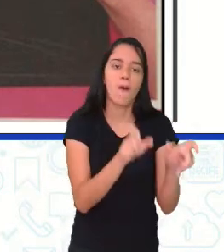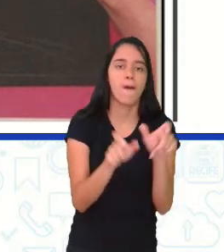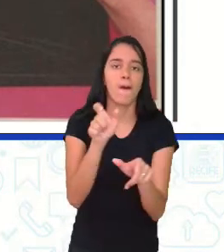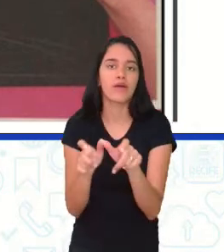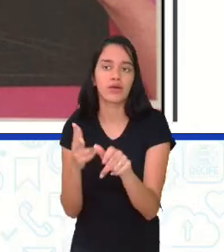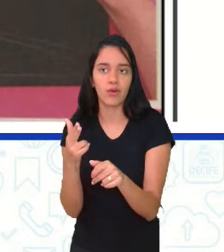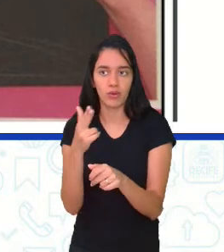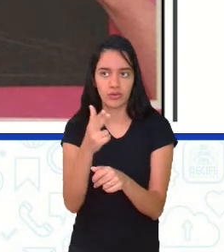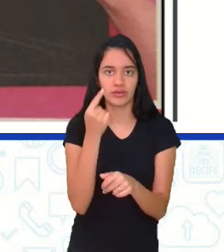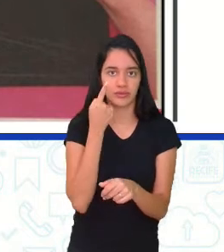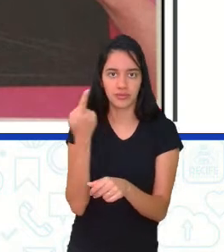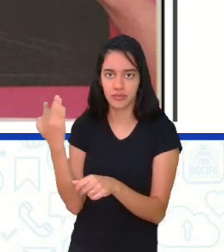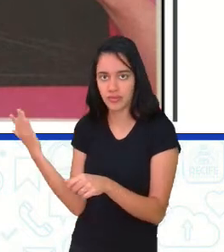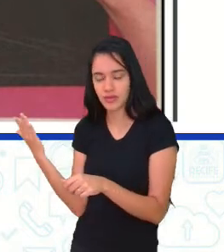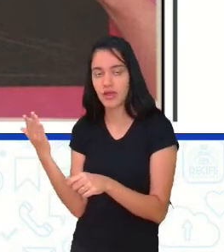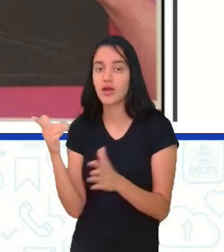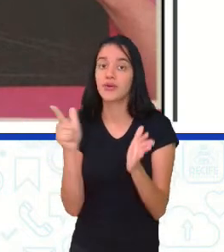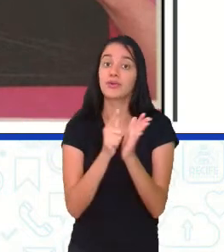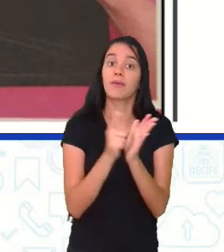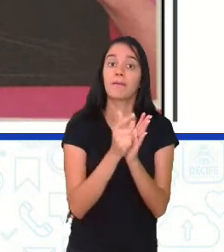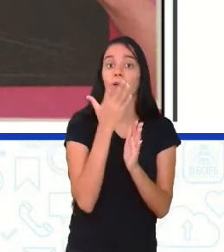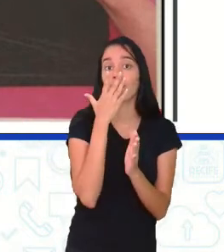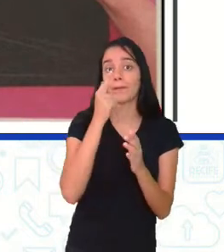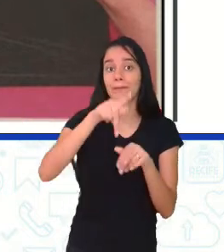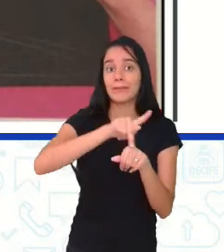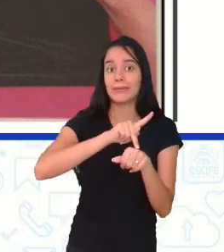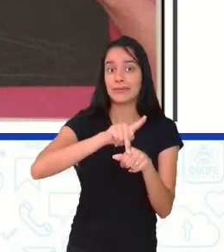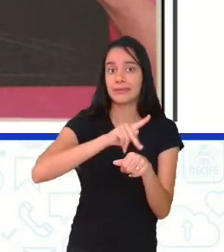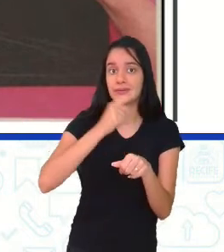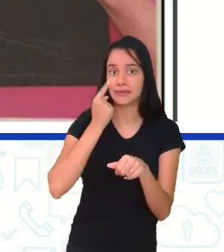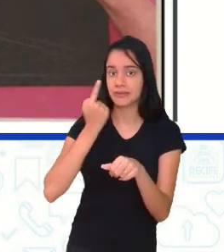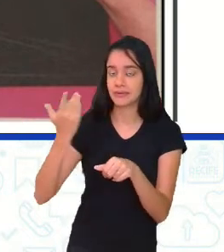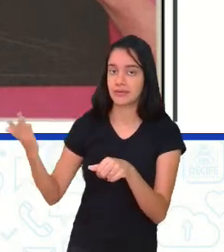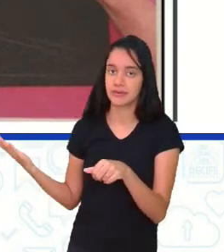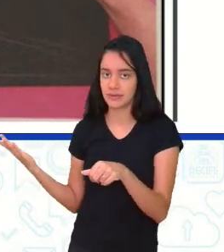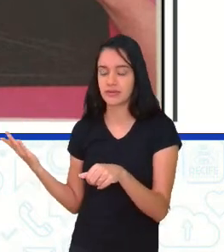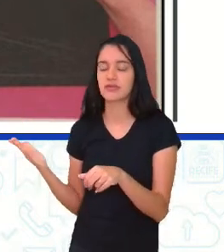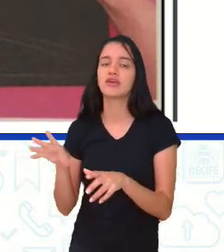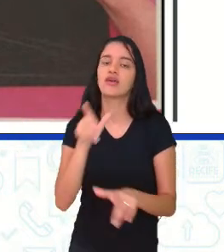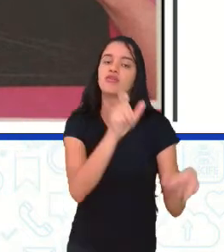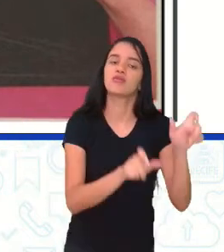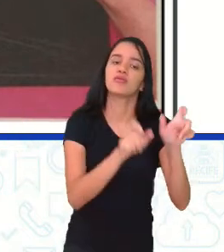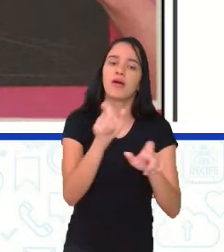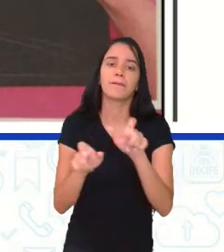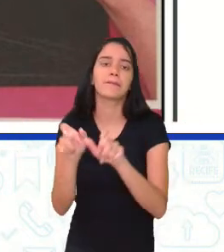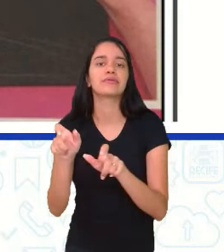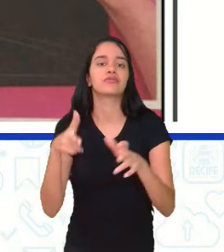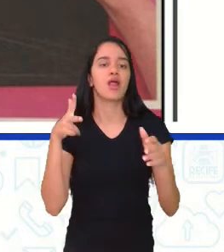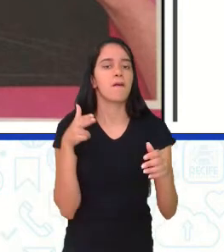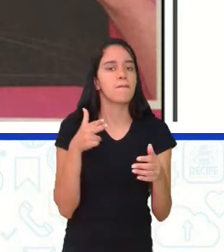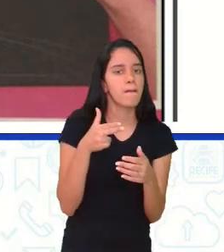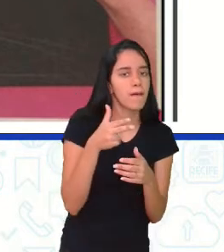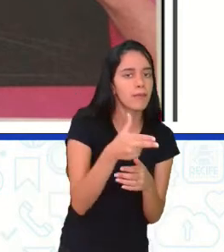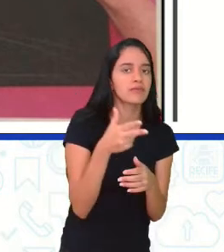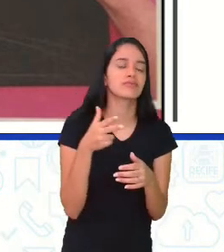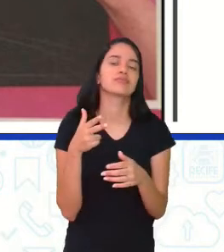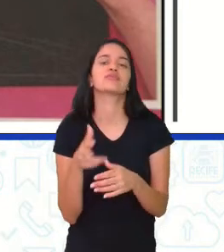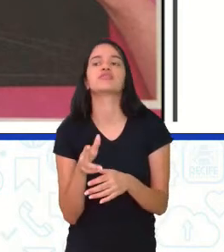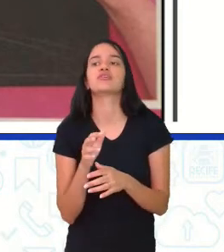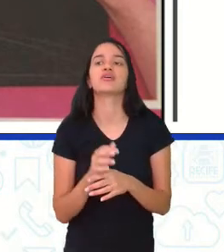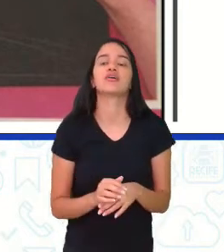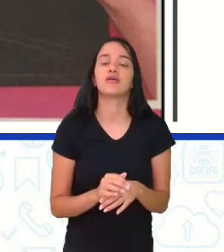história depois nesse papel preto aqui embaixo, olha, tá? Recorta os personagens da sua história em uma folha de cor